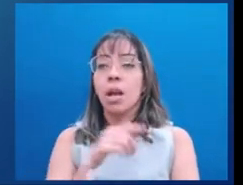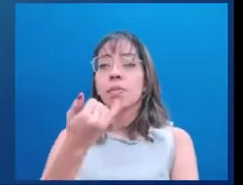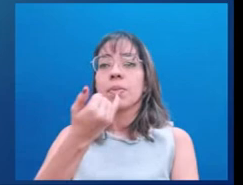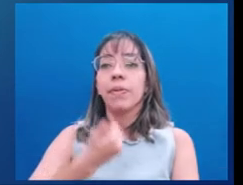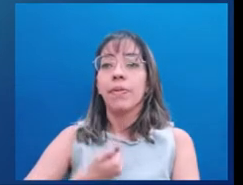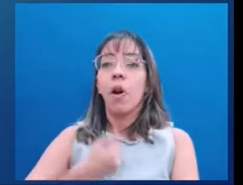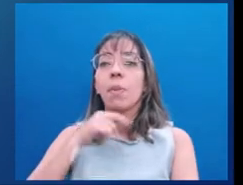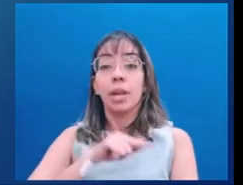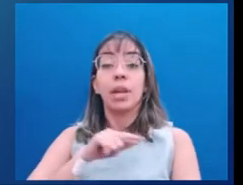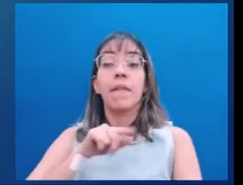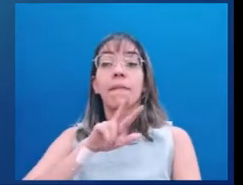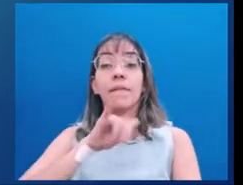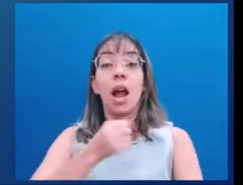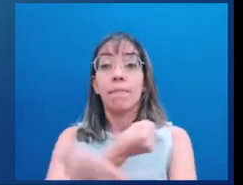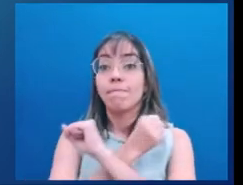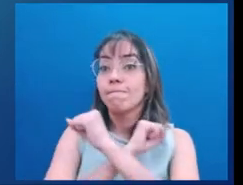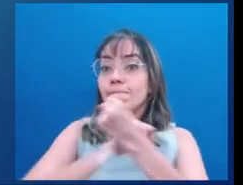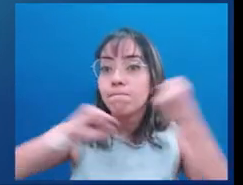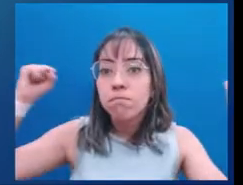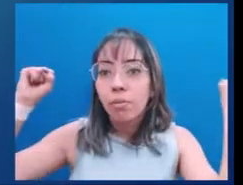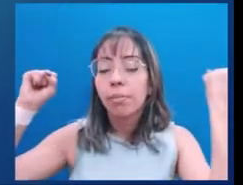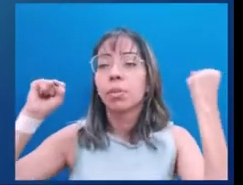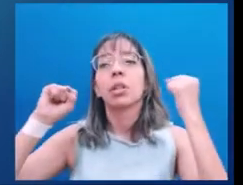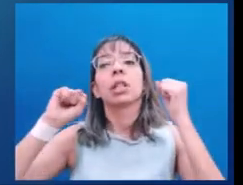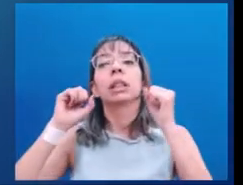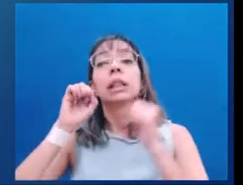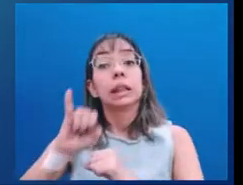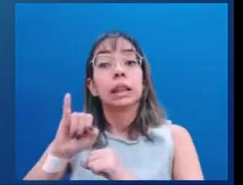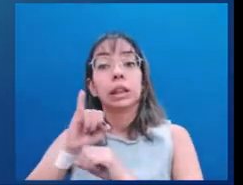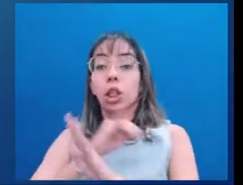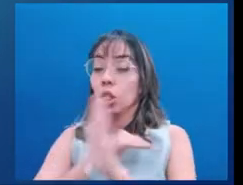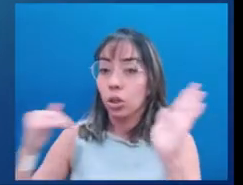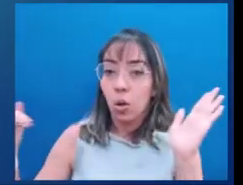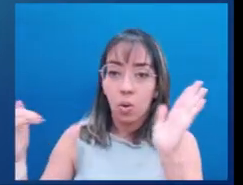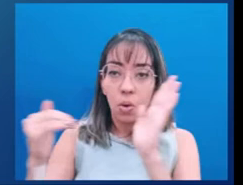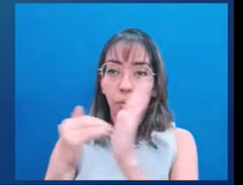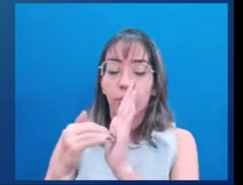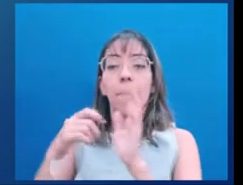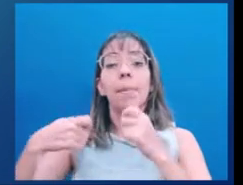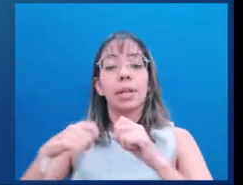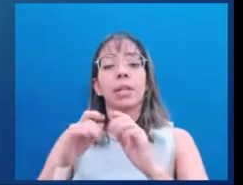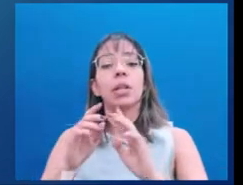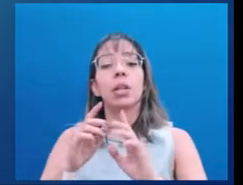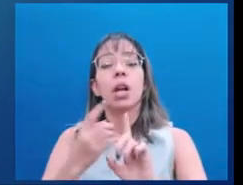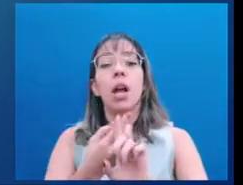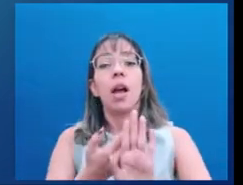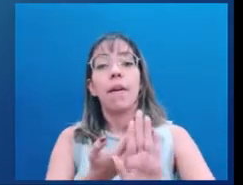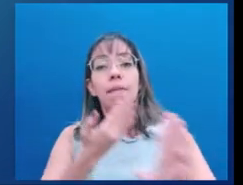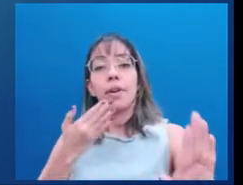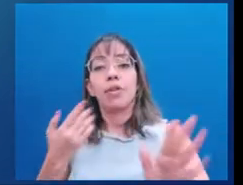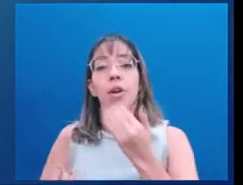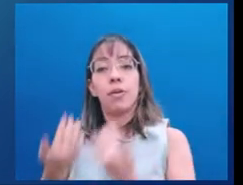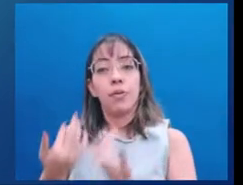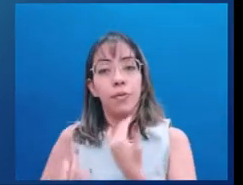Esse pictograma me informa que é um produto explosivo. Então, todo composto que apresenta esse indicativo deve ser mantido longe